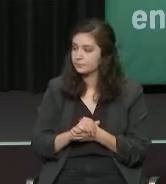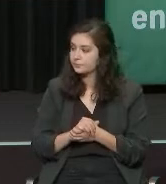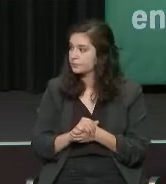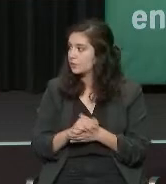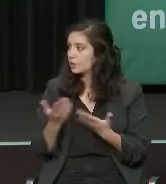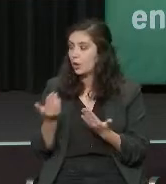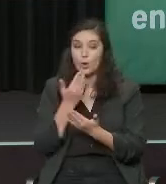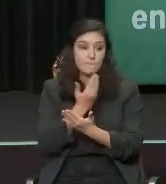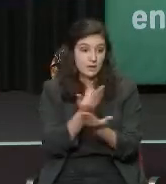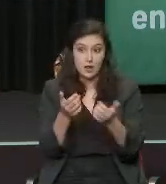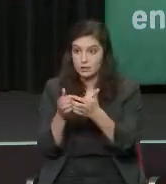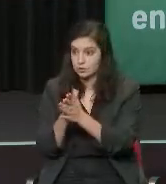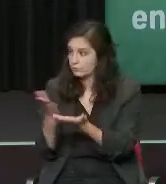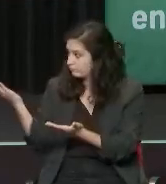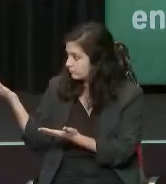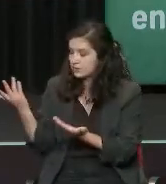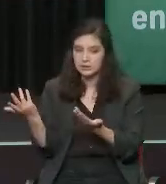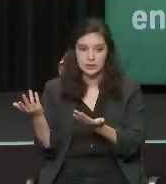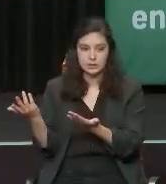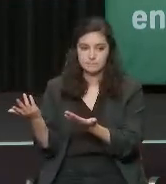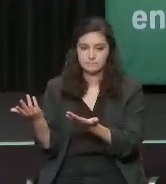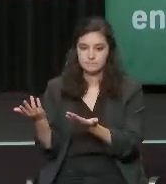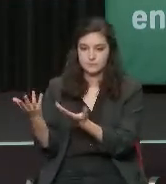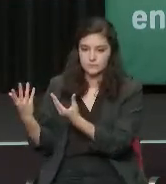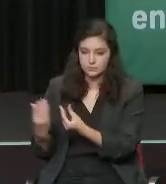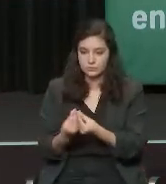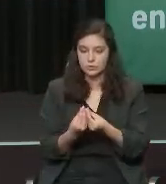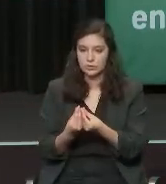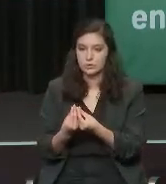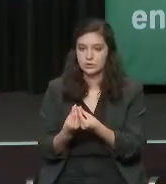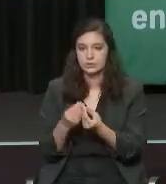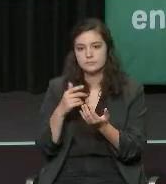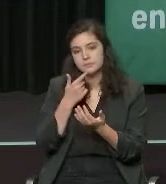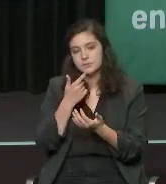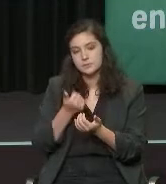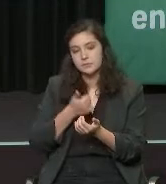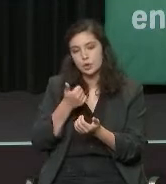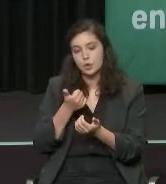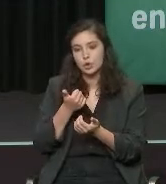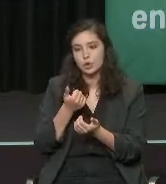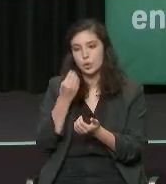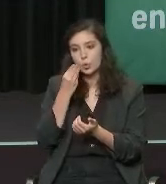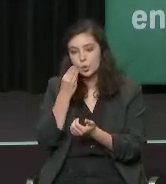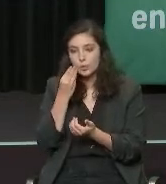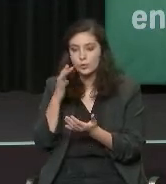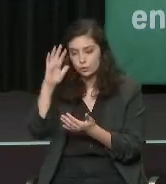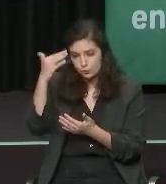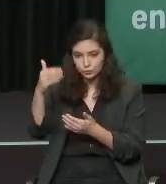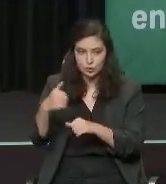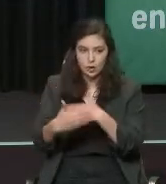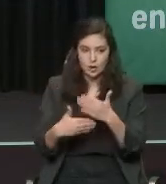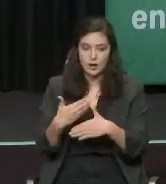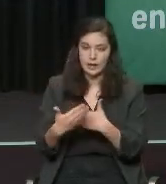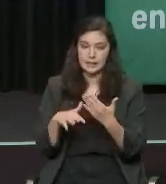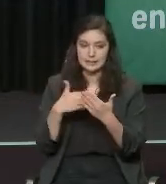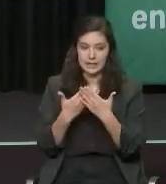educação espacial. Portanto, agradeço a todos por se juntarem a nós e por terem essa vontade de